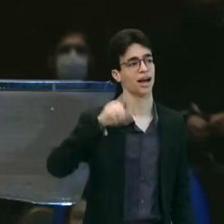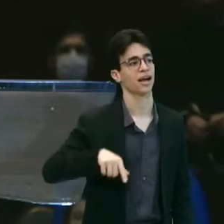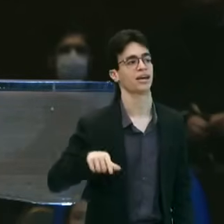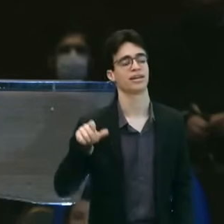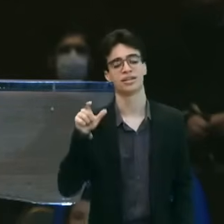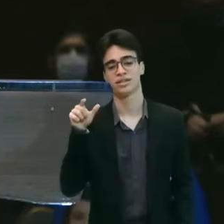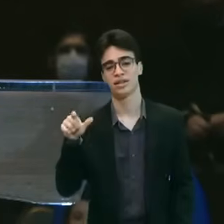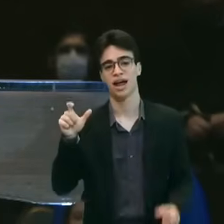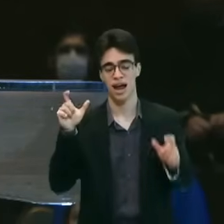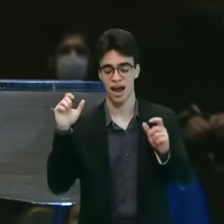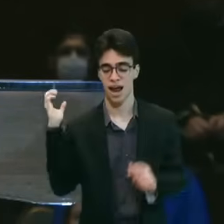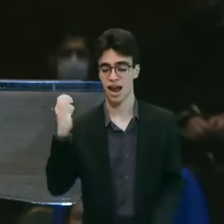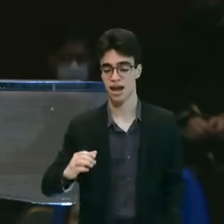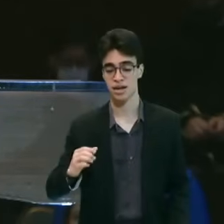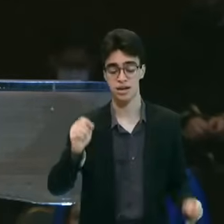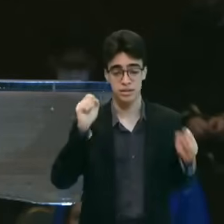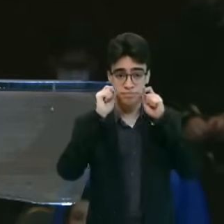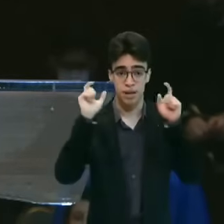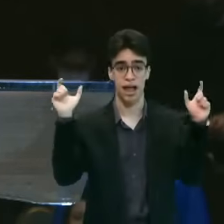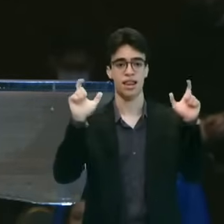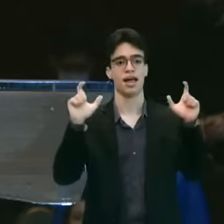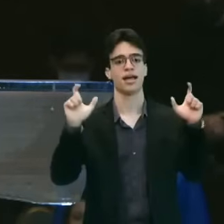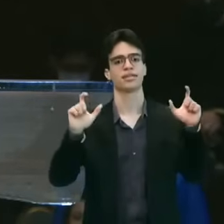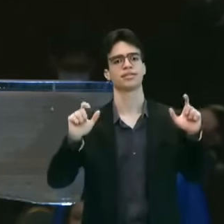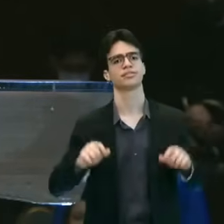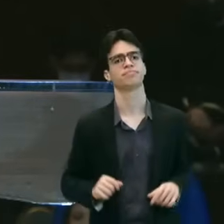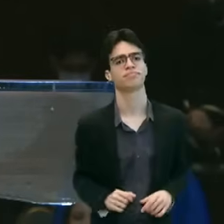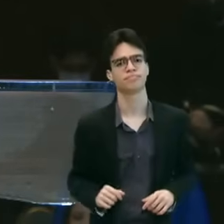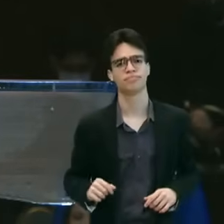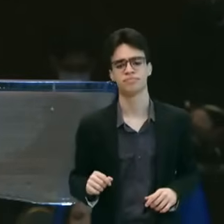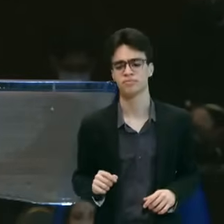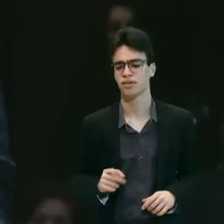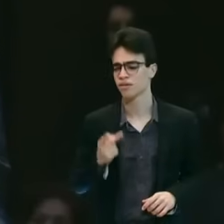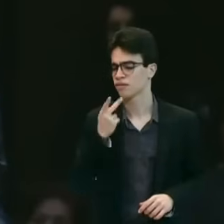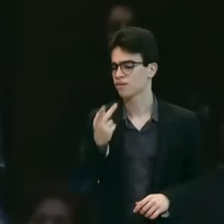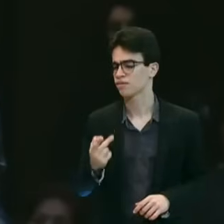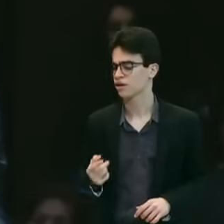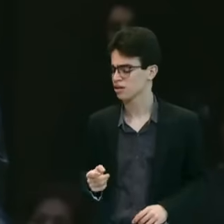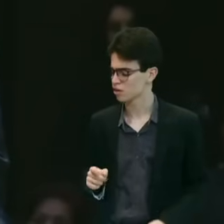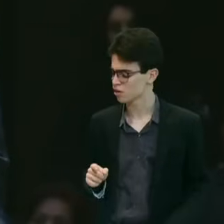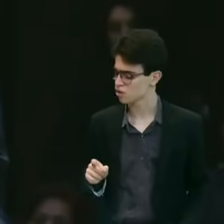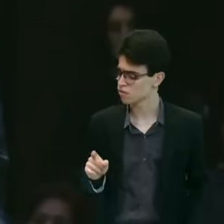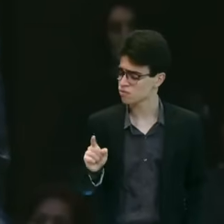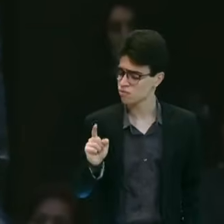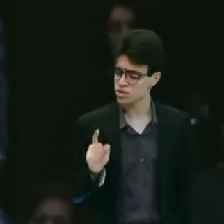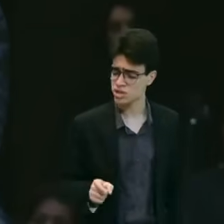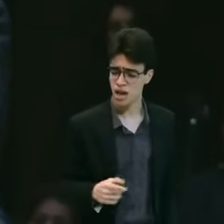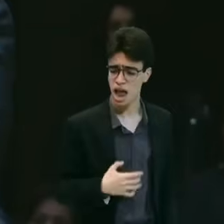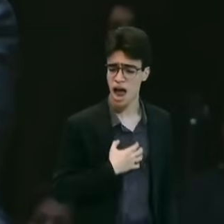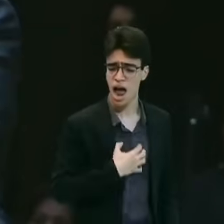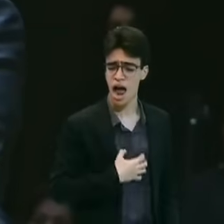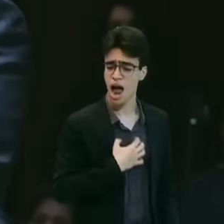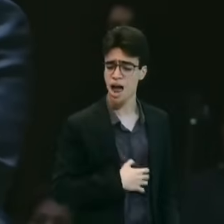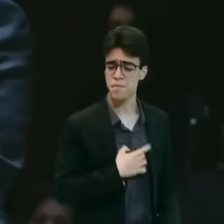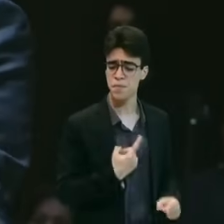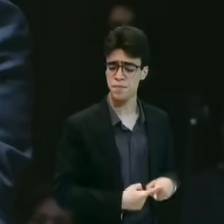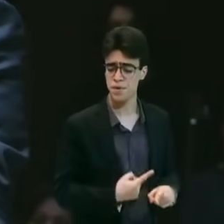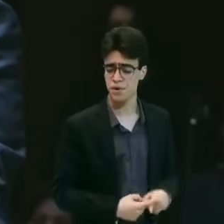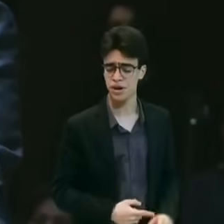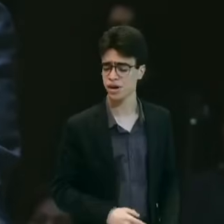de Caim. Quando ele diz assim, olha, por que você está com raiva? Por que você